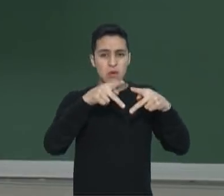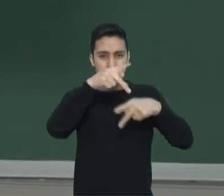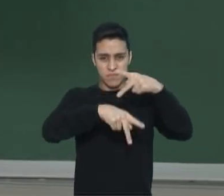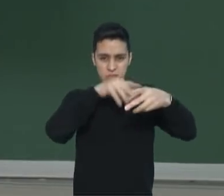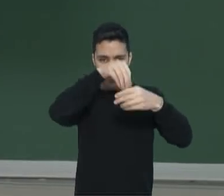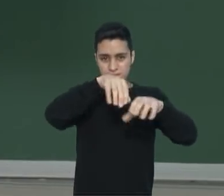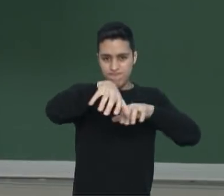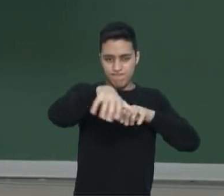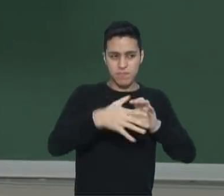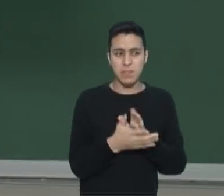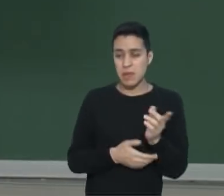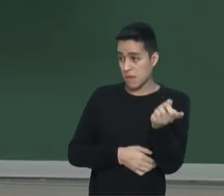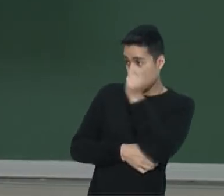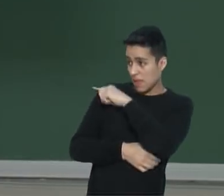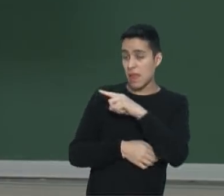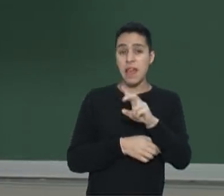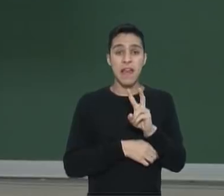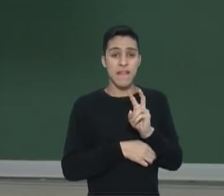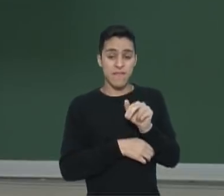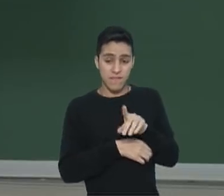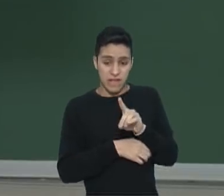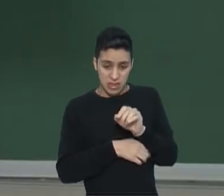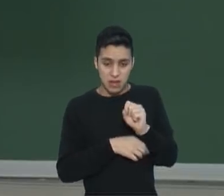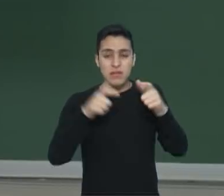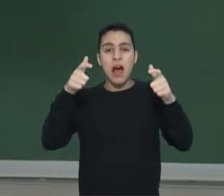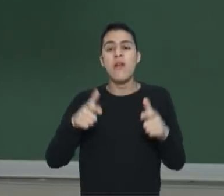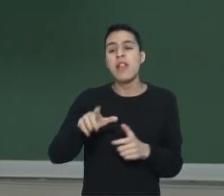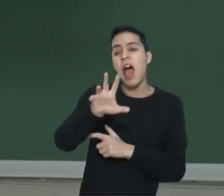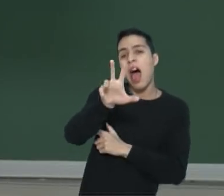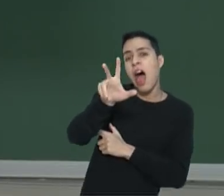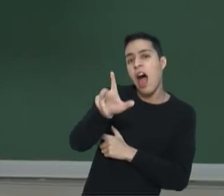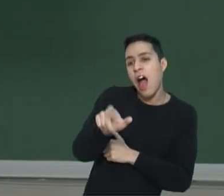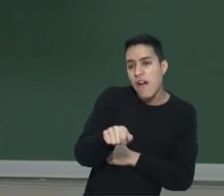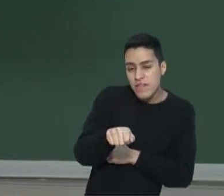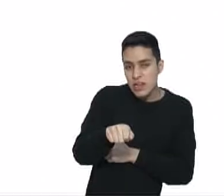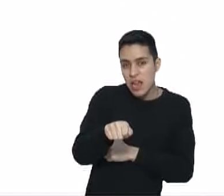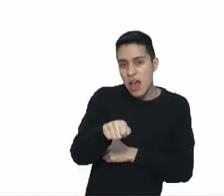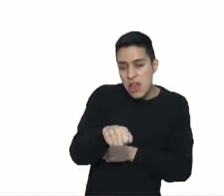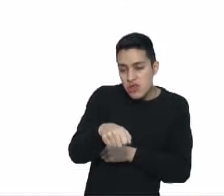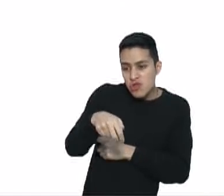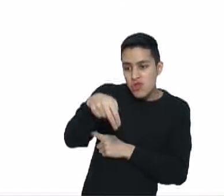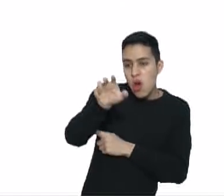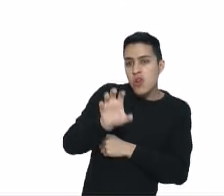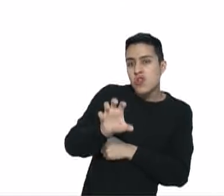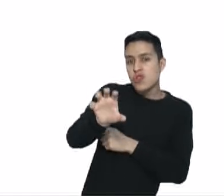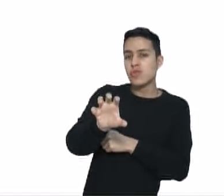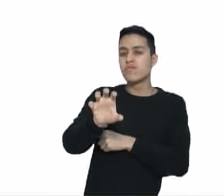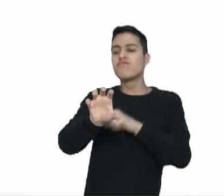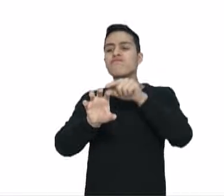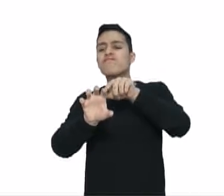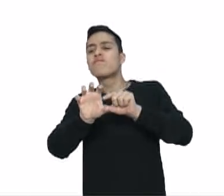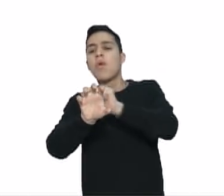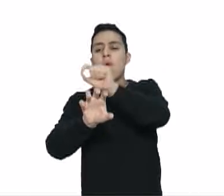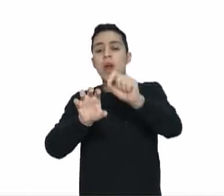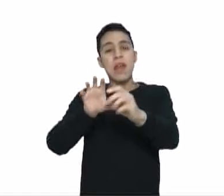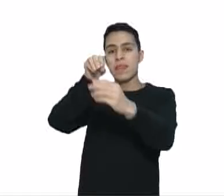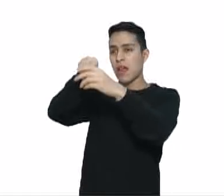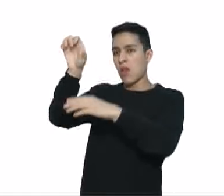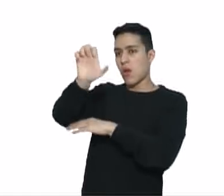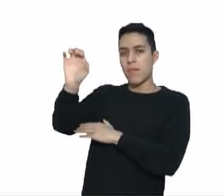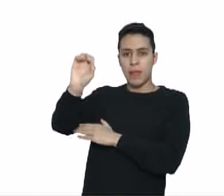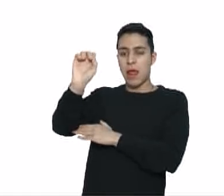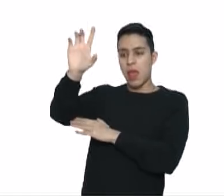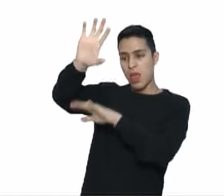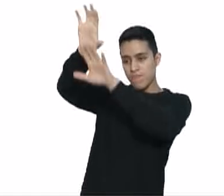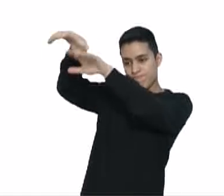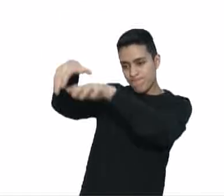os vândalos, que ficam no norte da África. Então são o único grupo de bárbaros que não vai se fixar dentro da Europa. Eles